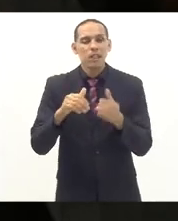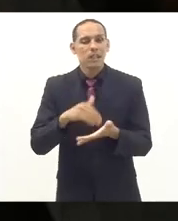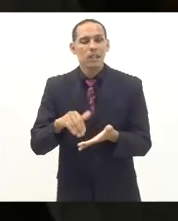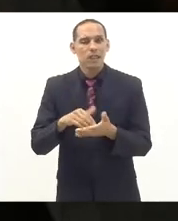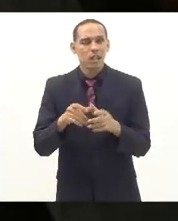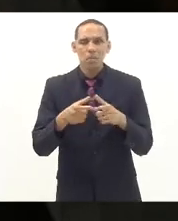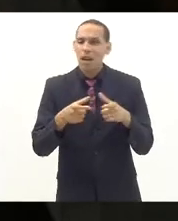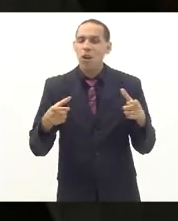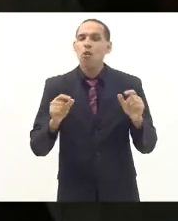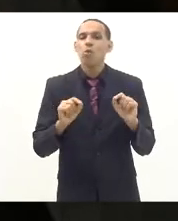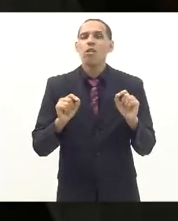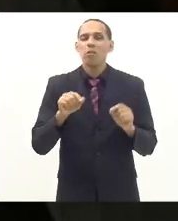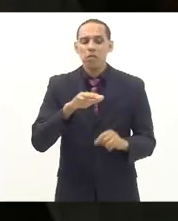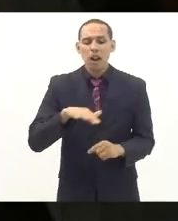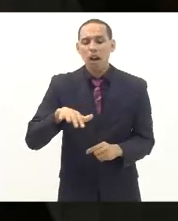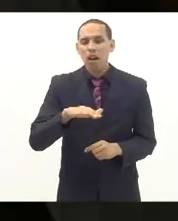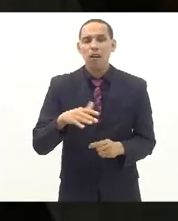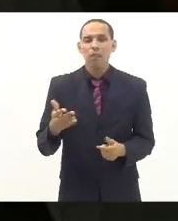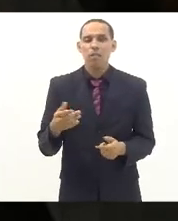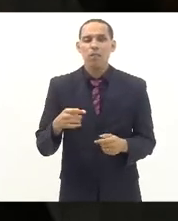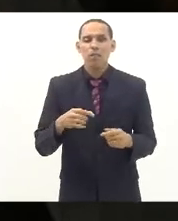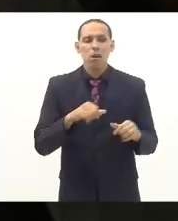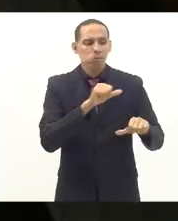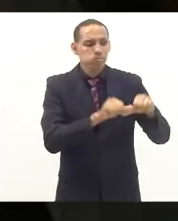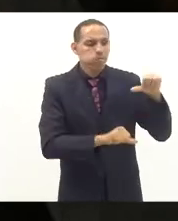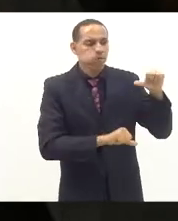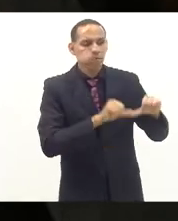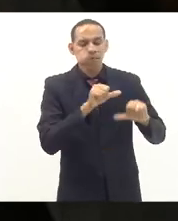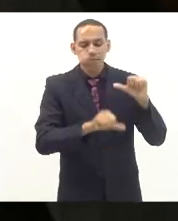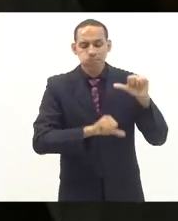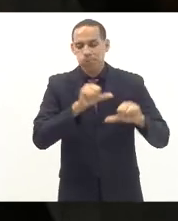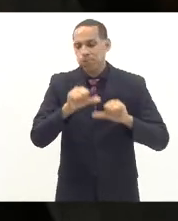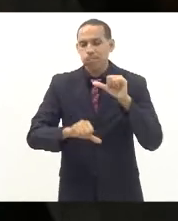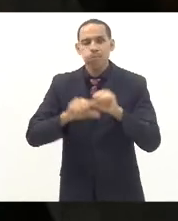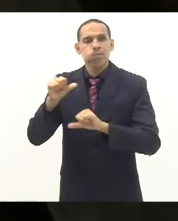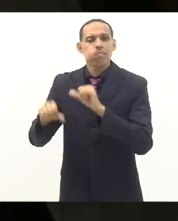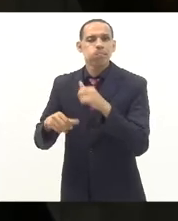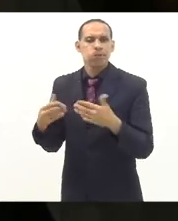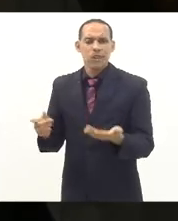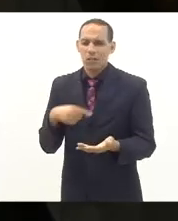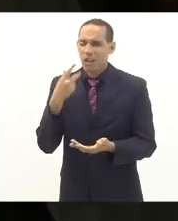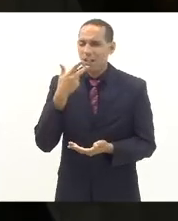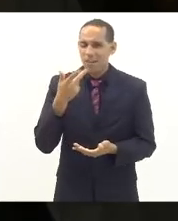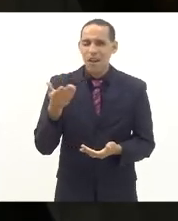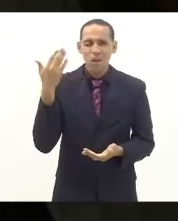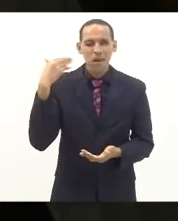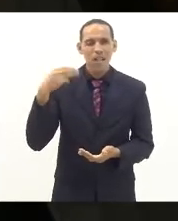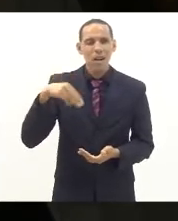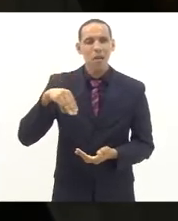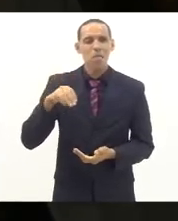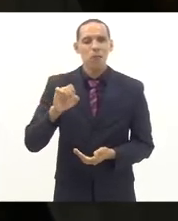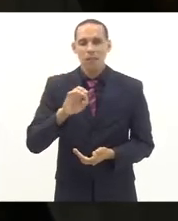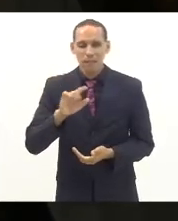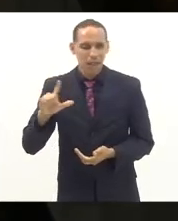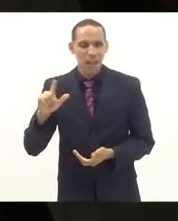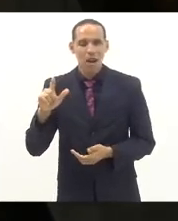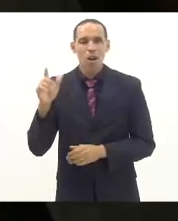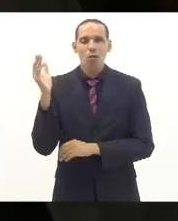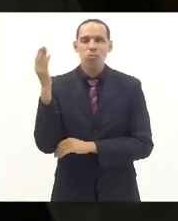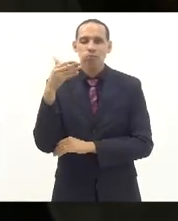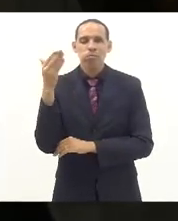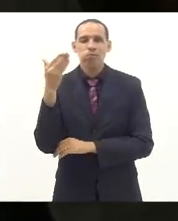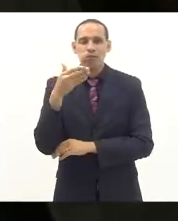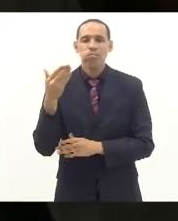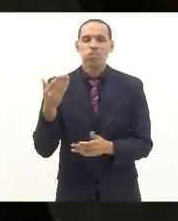boa parte delas em áreas de alta rotatividade né a gente falava de motéis no passado hotéis de alta rotatividade